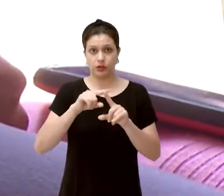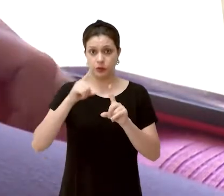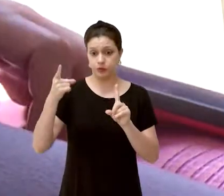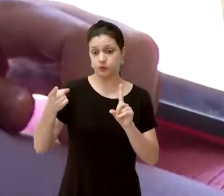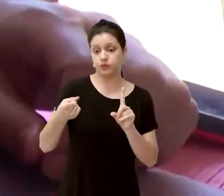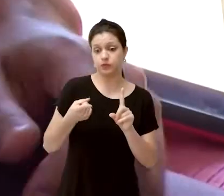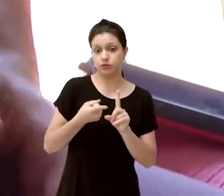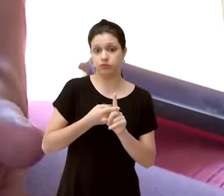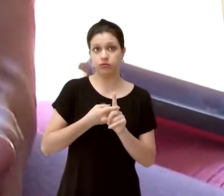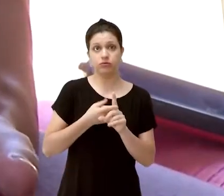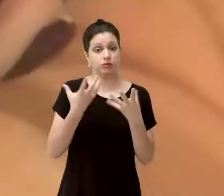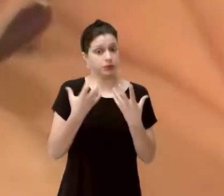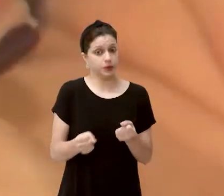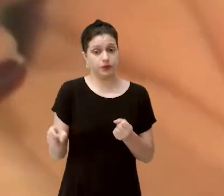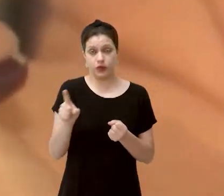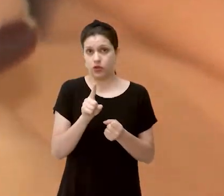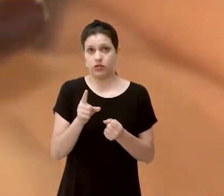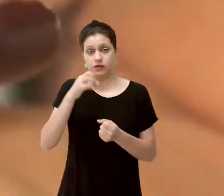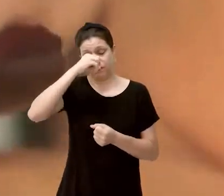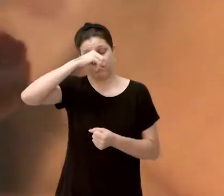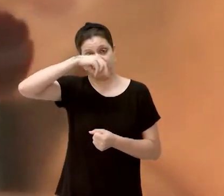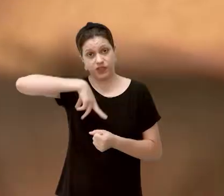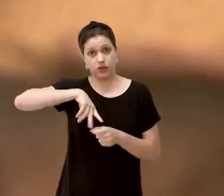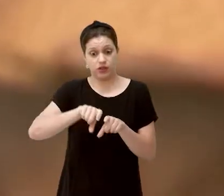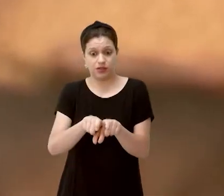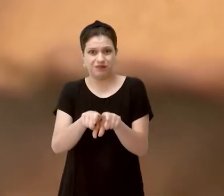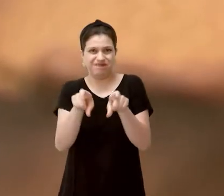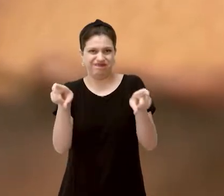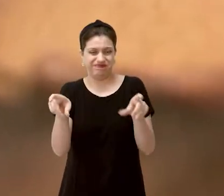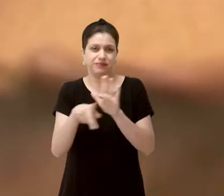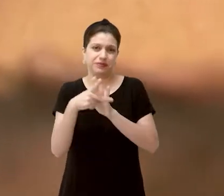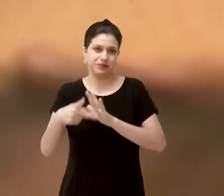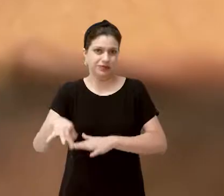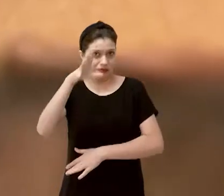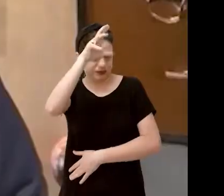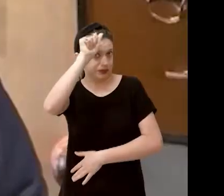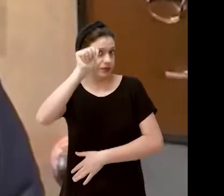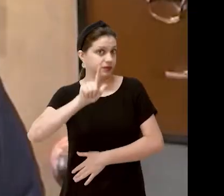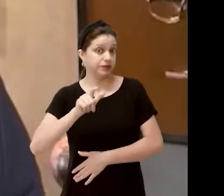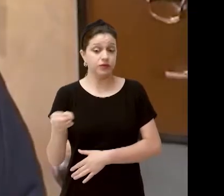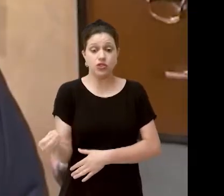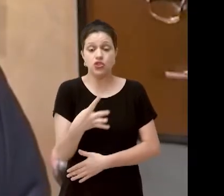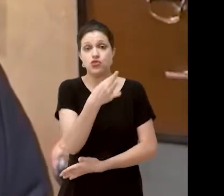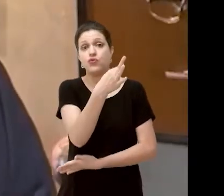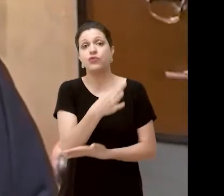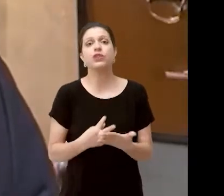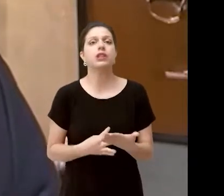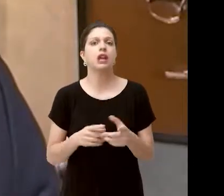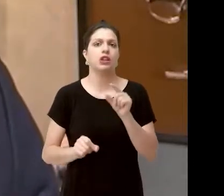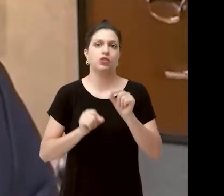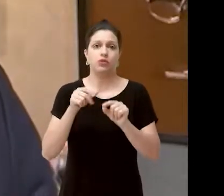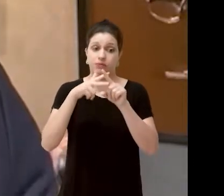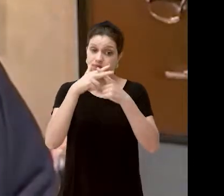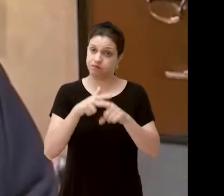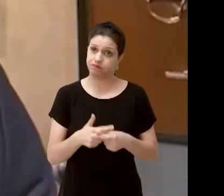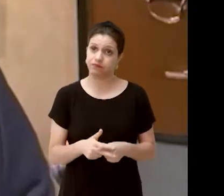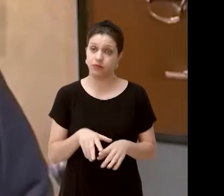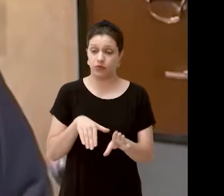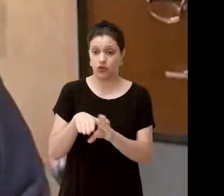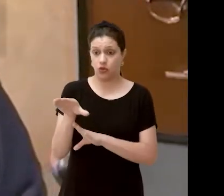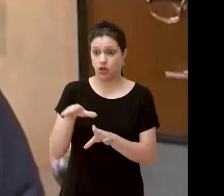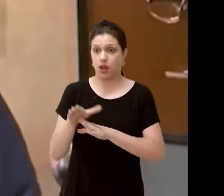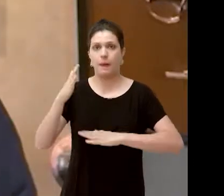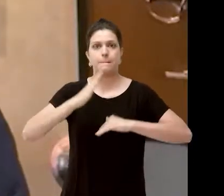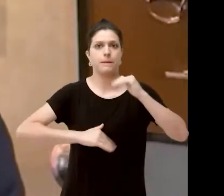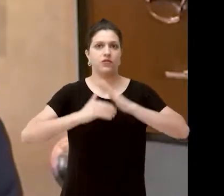proteção à gestante e parturiente contra a violência obstétrica em Mato Grosso do Sul. O novo texto aprovado visa aperfeiçoar